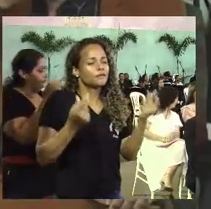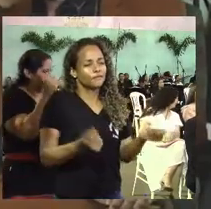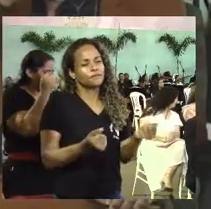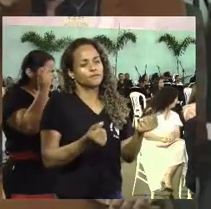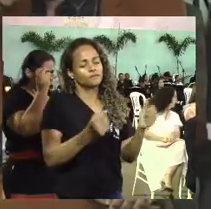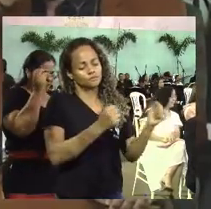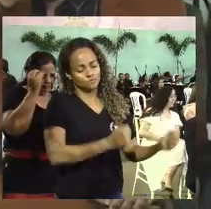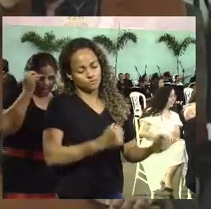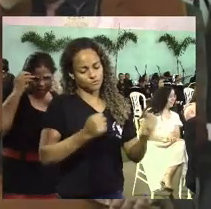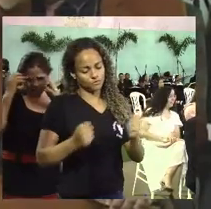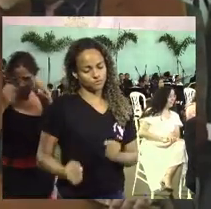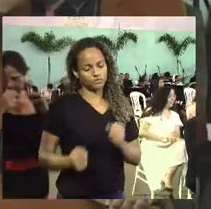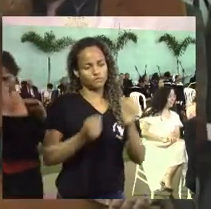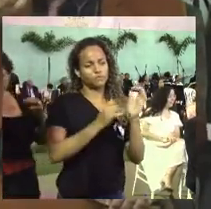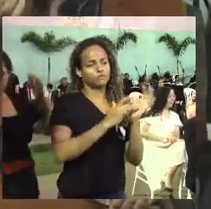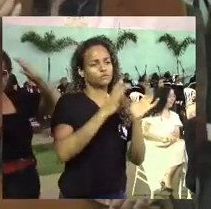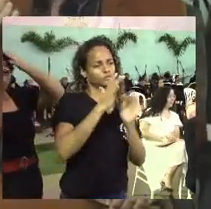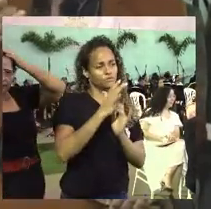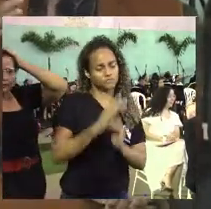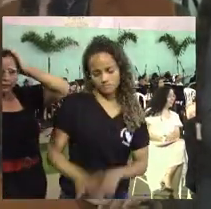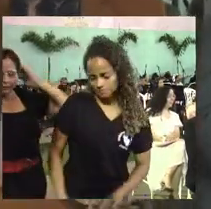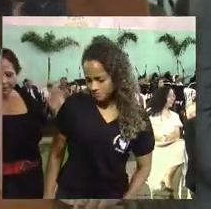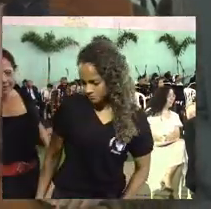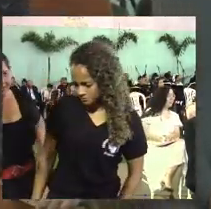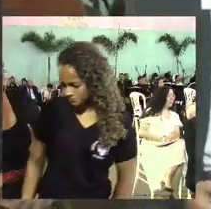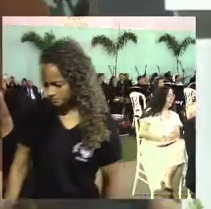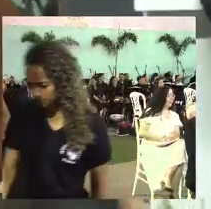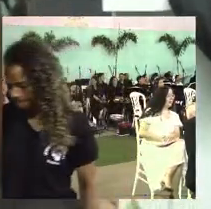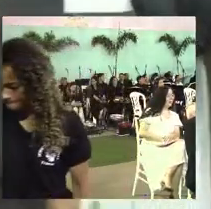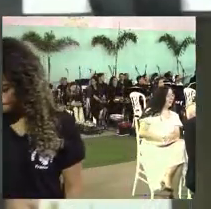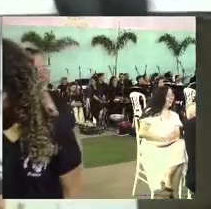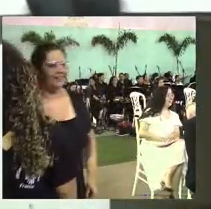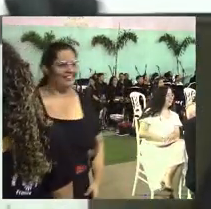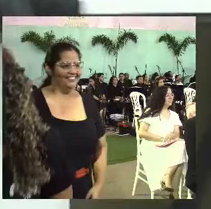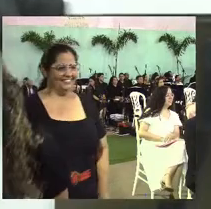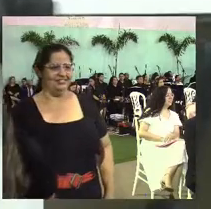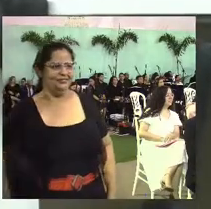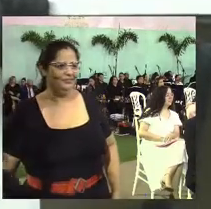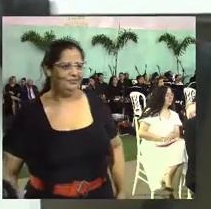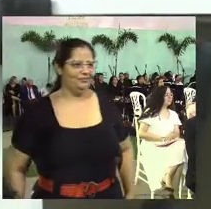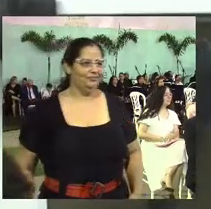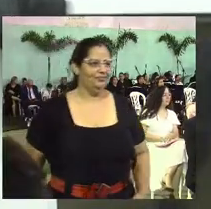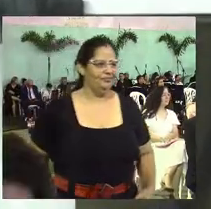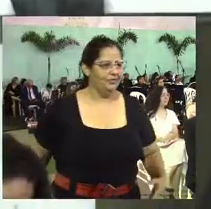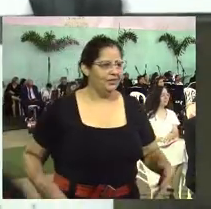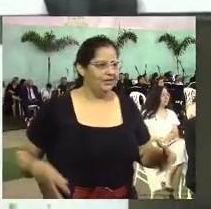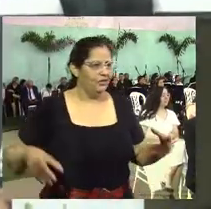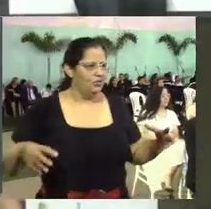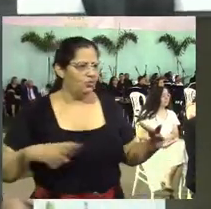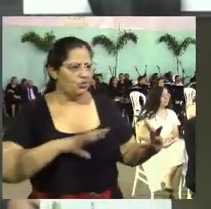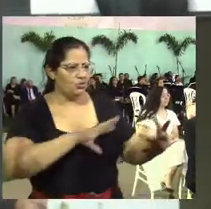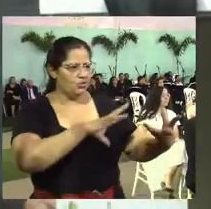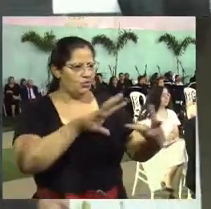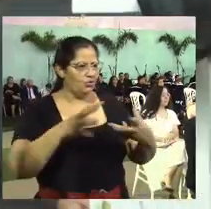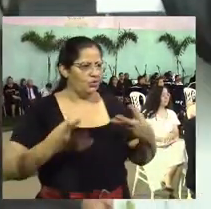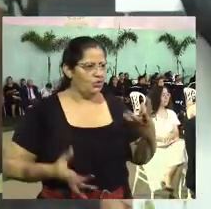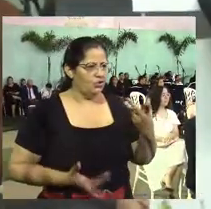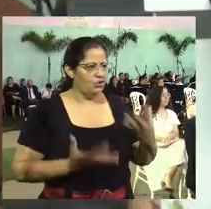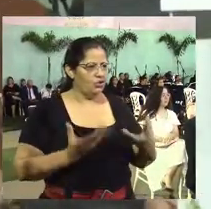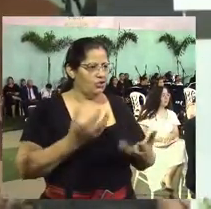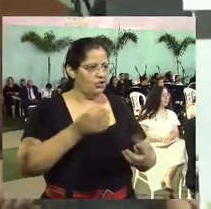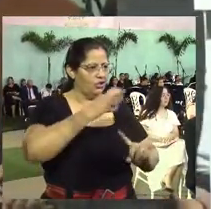pelo poder do teu filho Jesus e tendo eles orado todos foram cheio do Espírito Santo